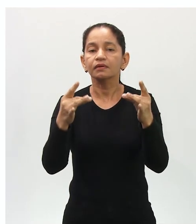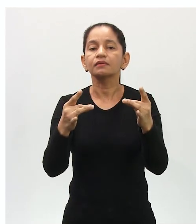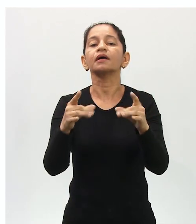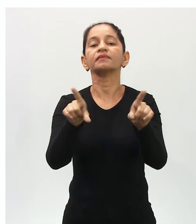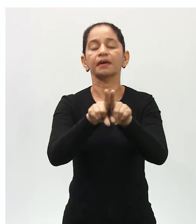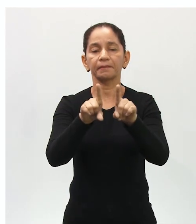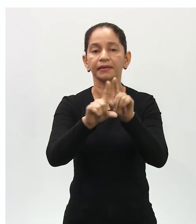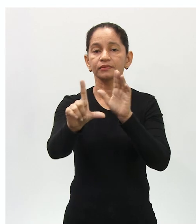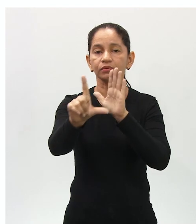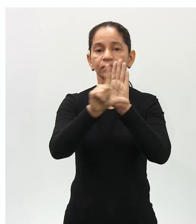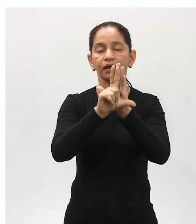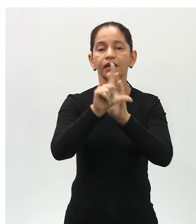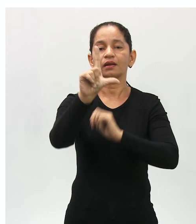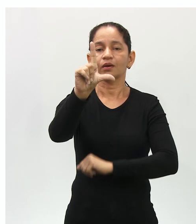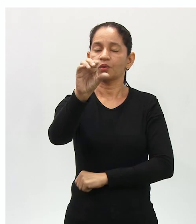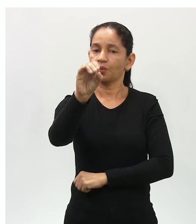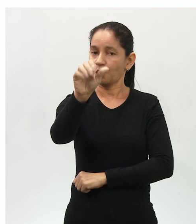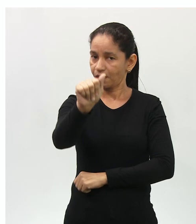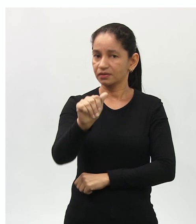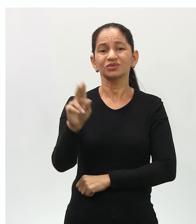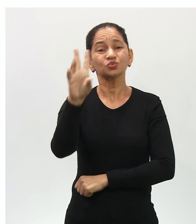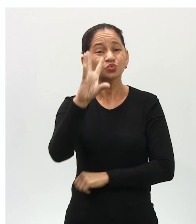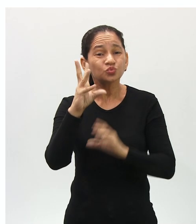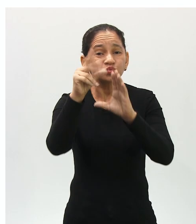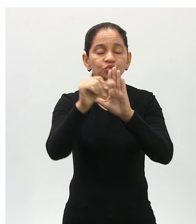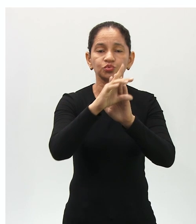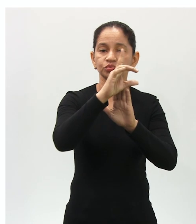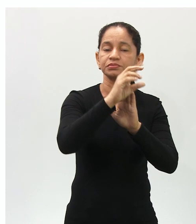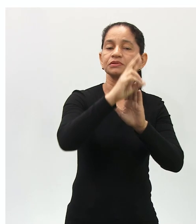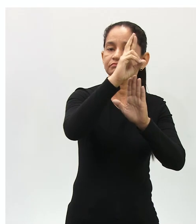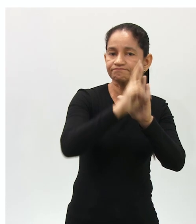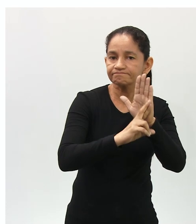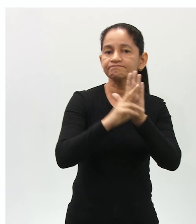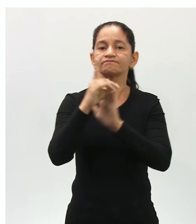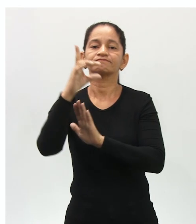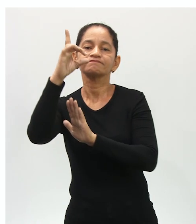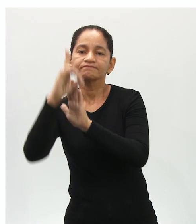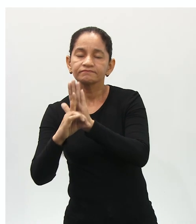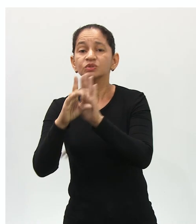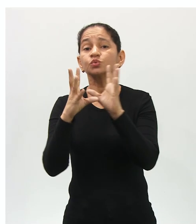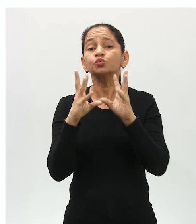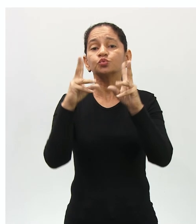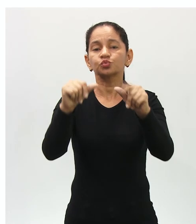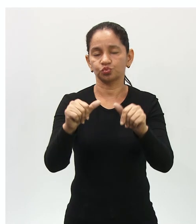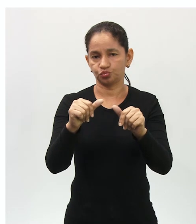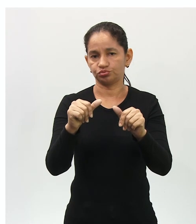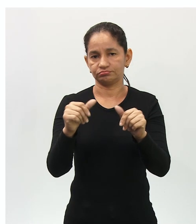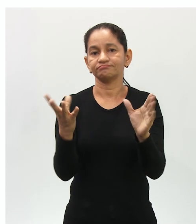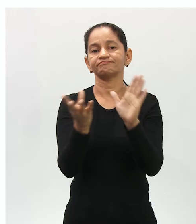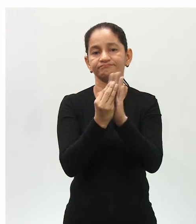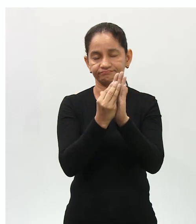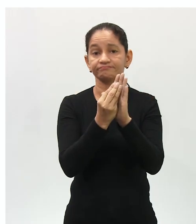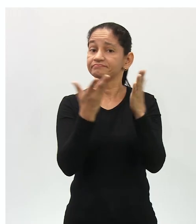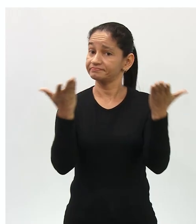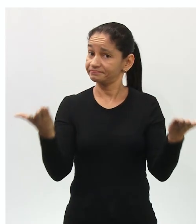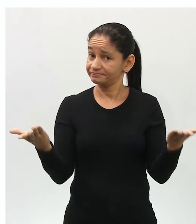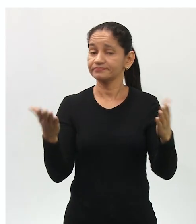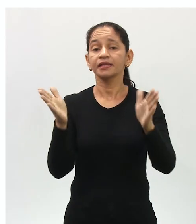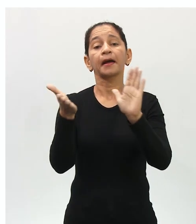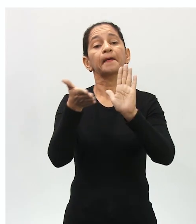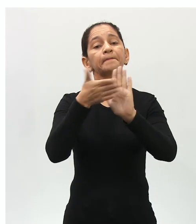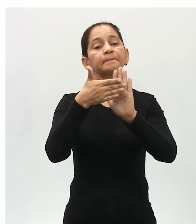da LOA. Todas as despesas e todas as receitas deveriam ser devidamente planejadas. Agora vamos entrar